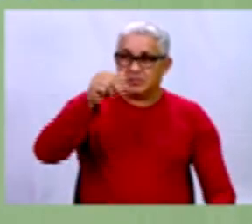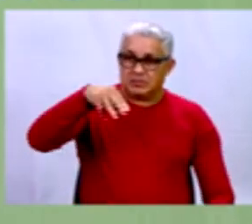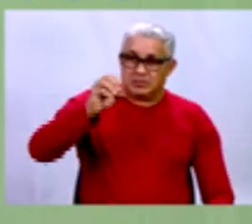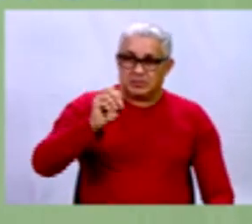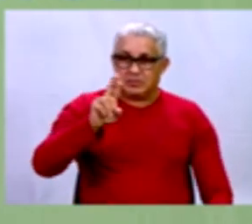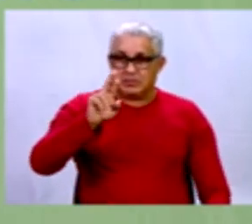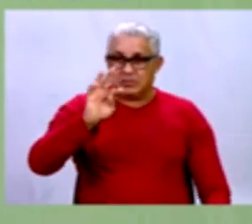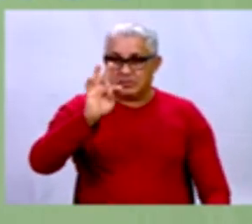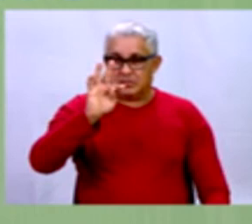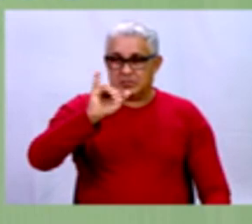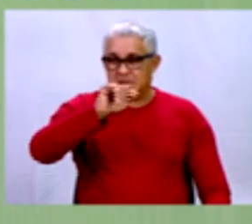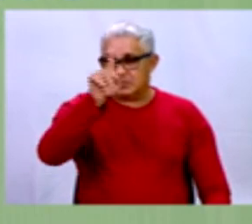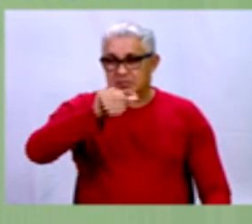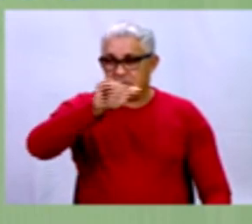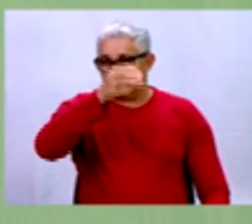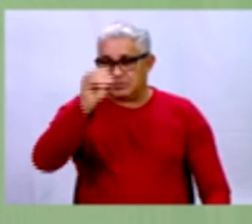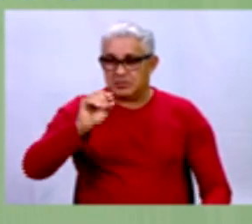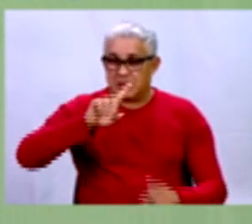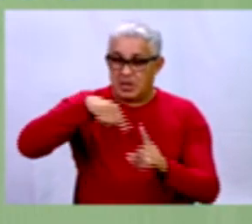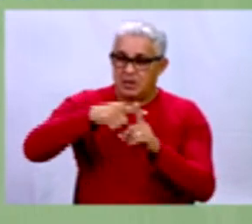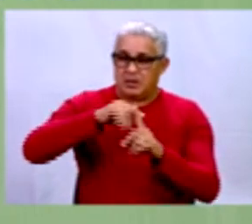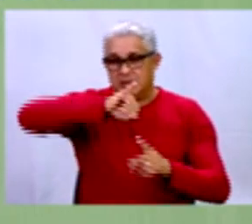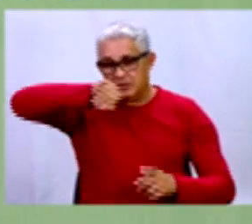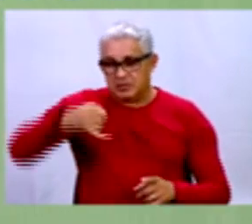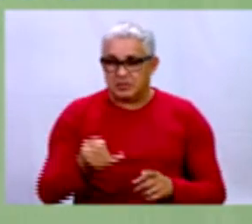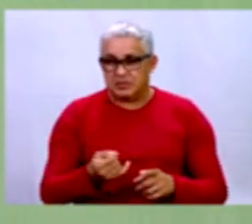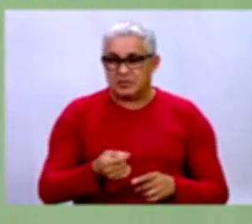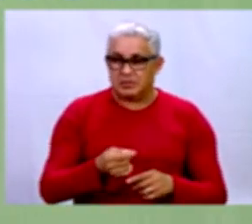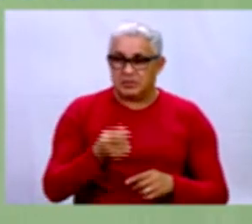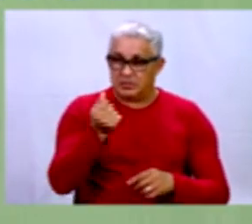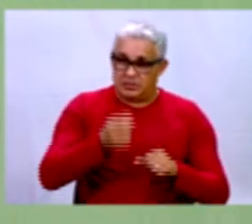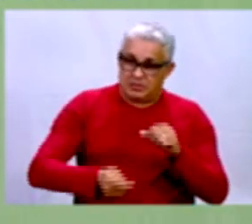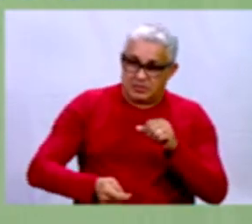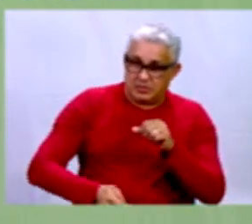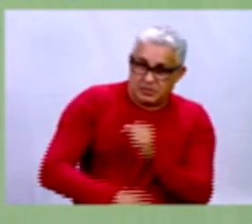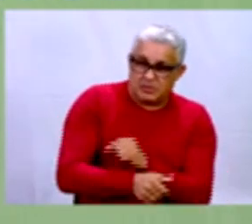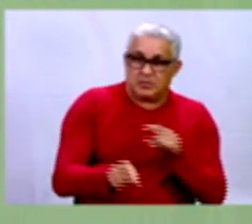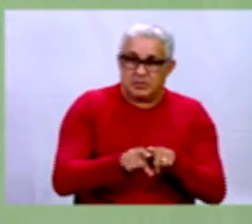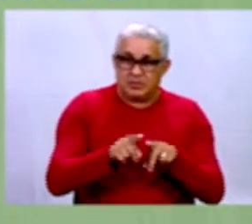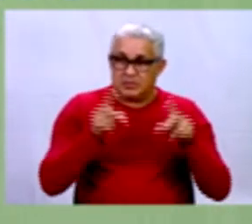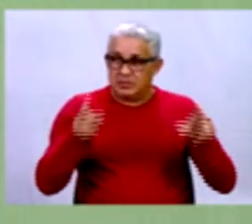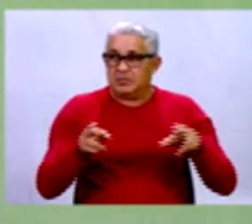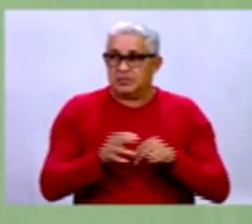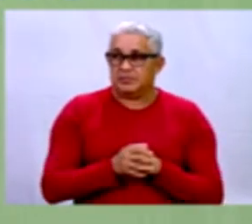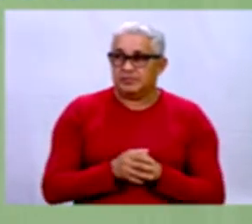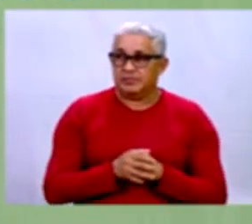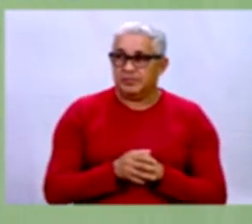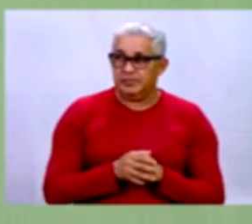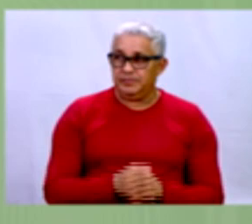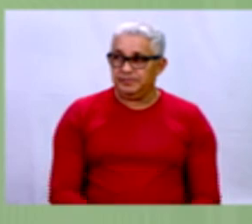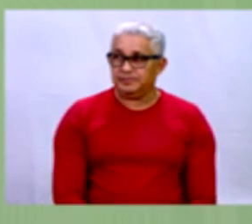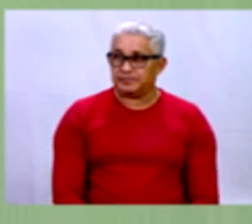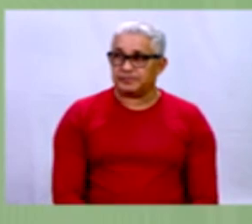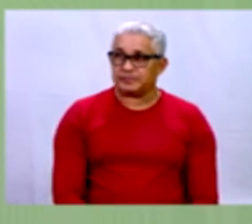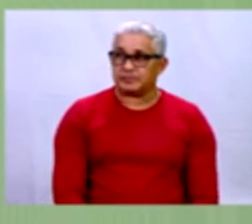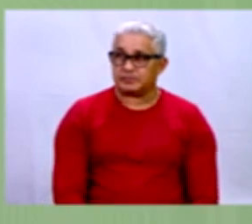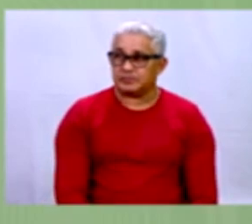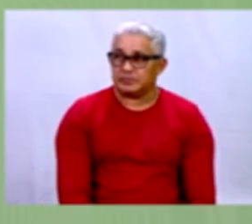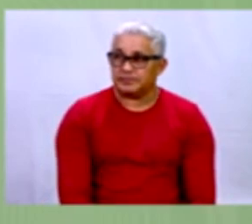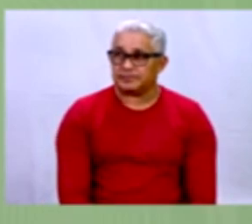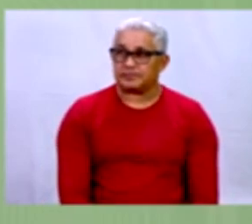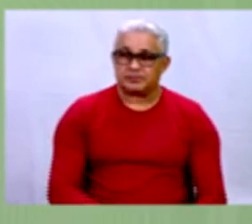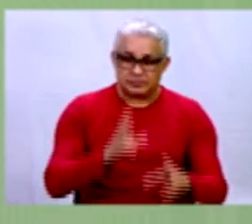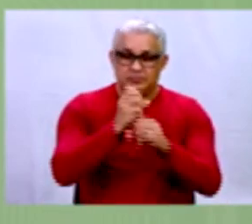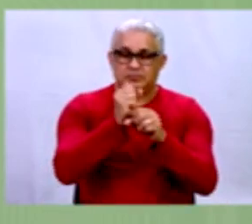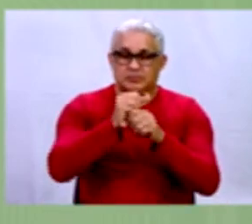juros, né? Quando a gente faz um financiamento, o valor da prestação é igual a amortização mais juros, tá? Cálculo